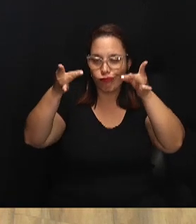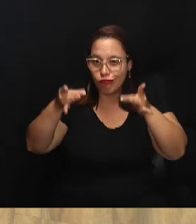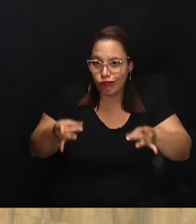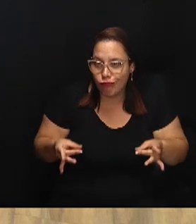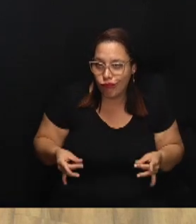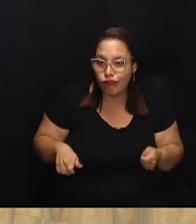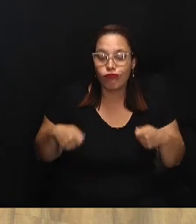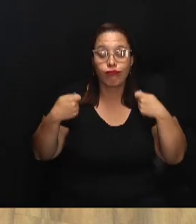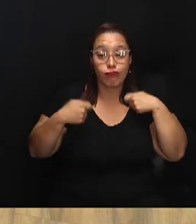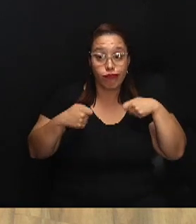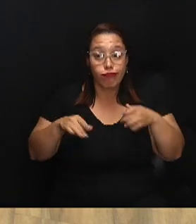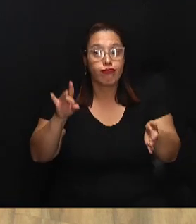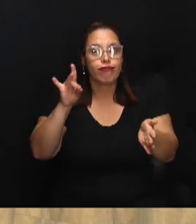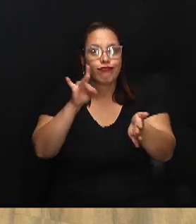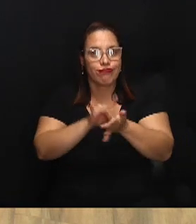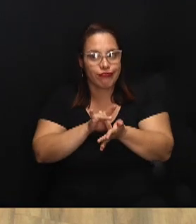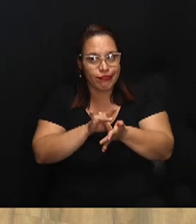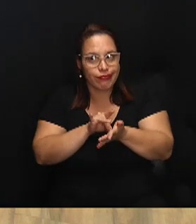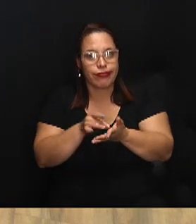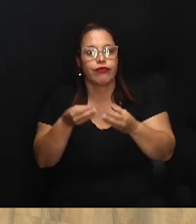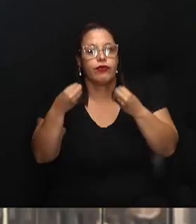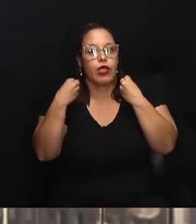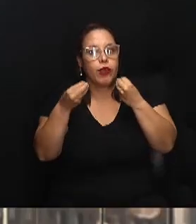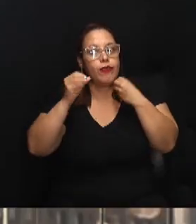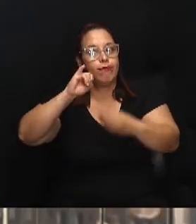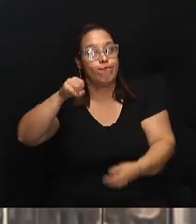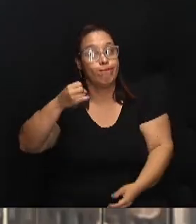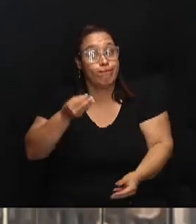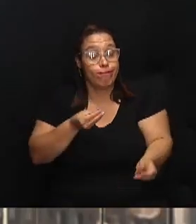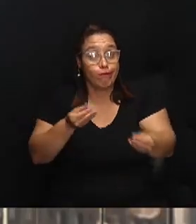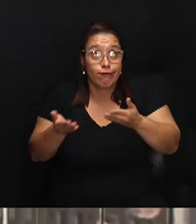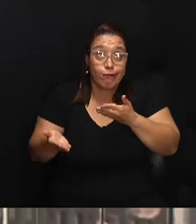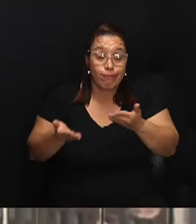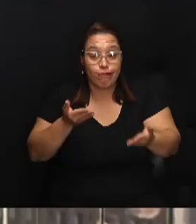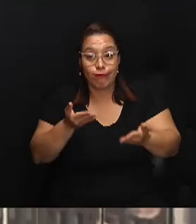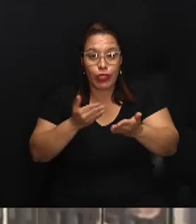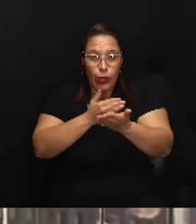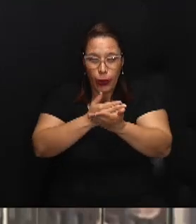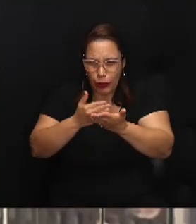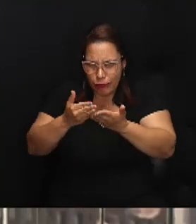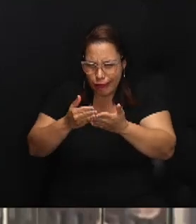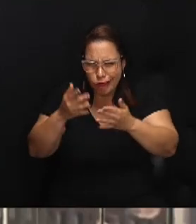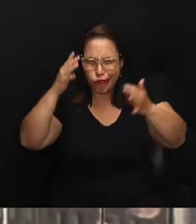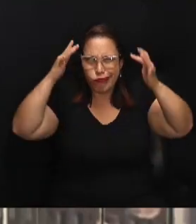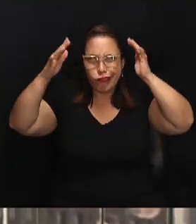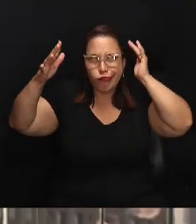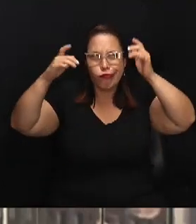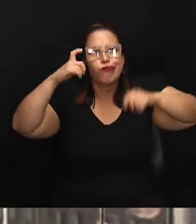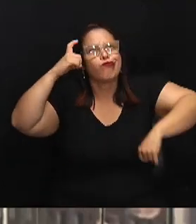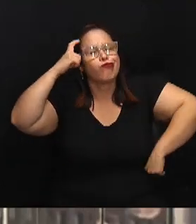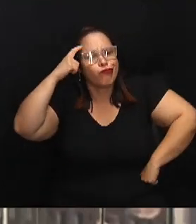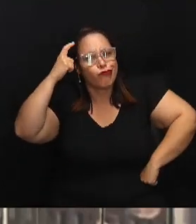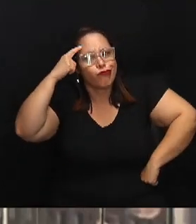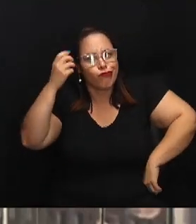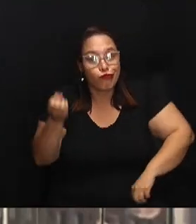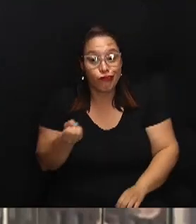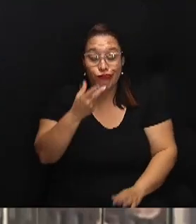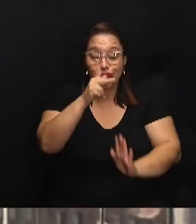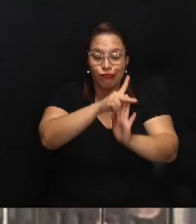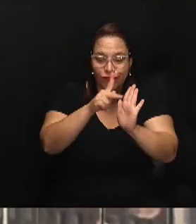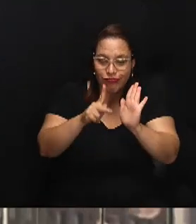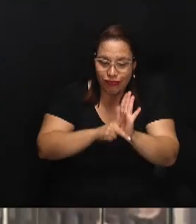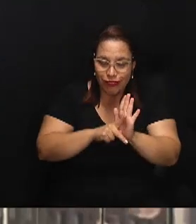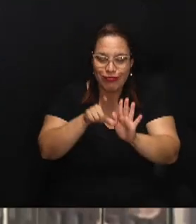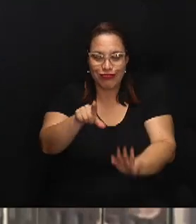quando necessários. E como janeiro é um mês associado a recomeços, reflexões e novos projetos, ele